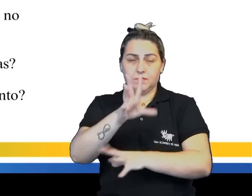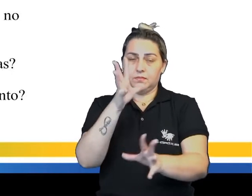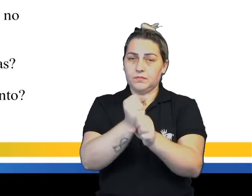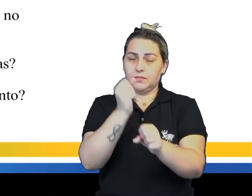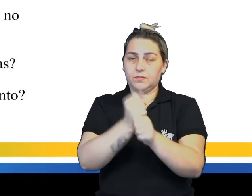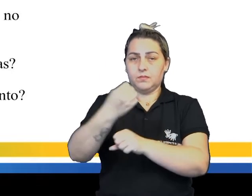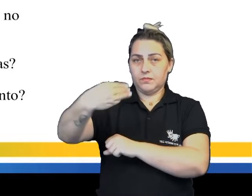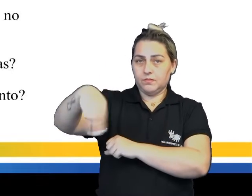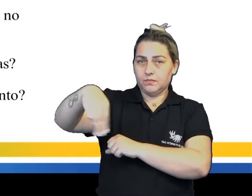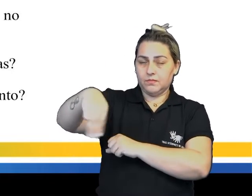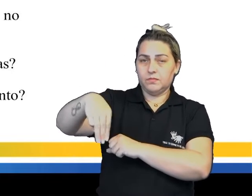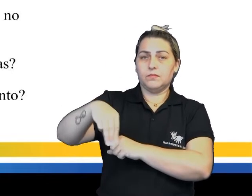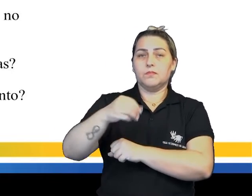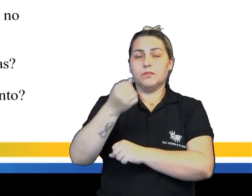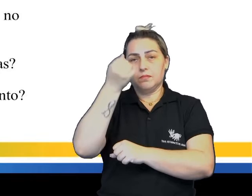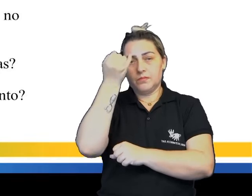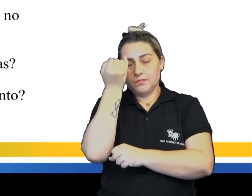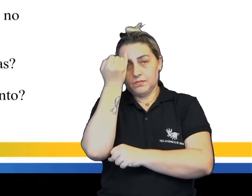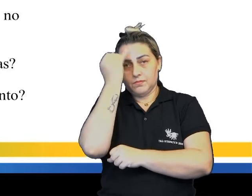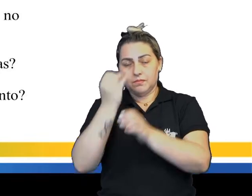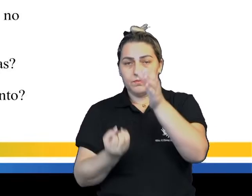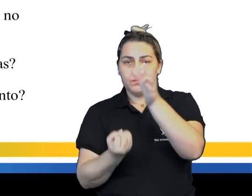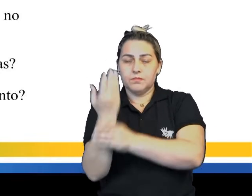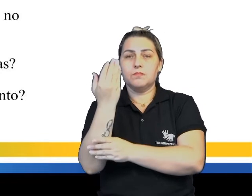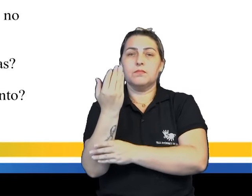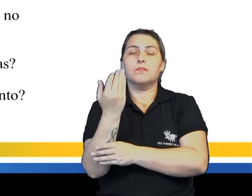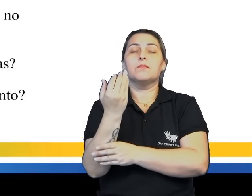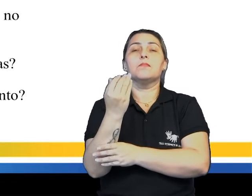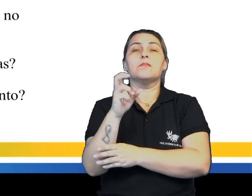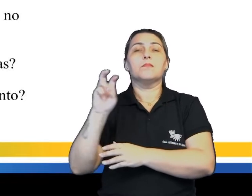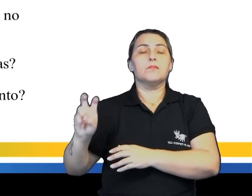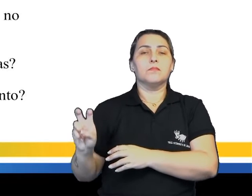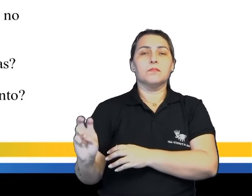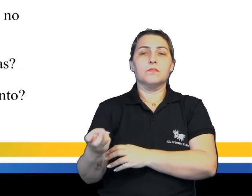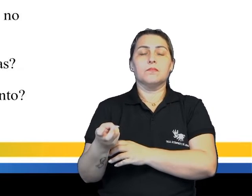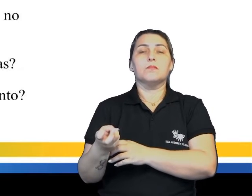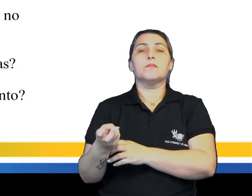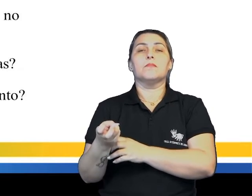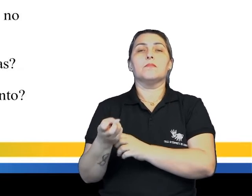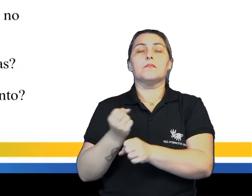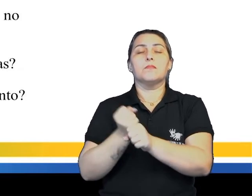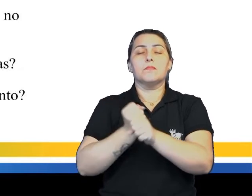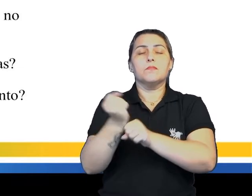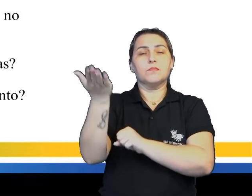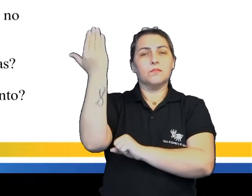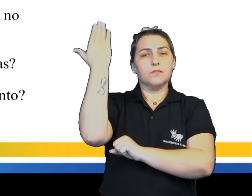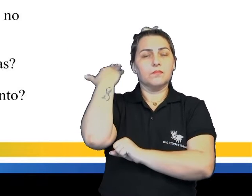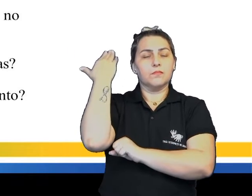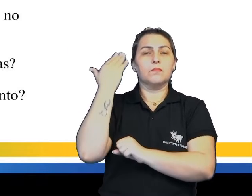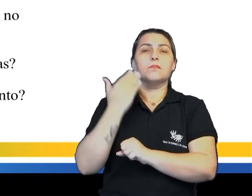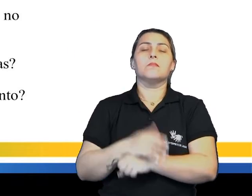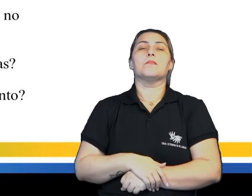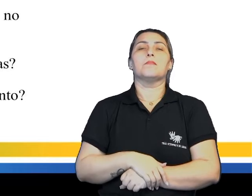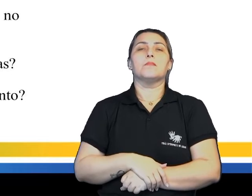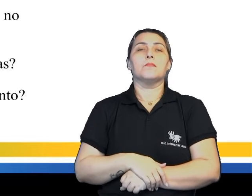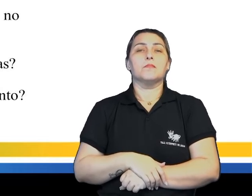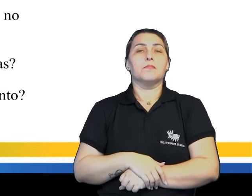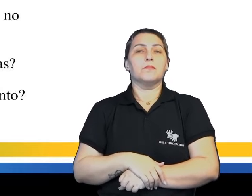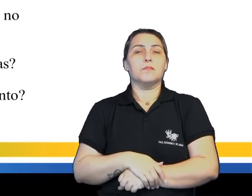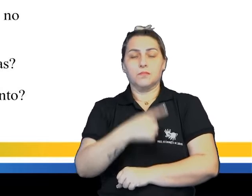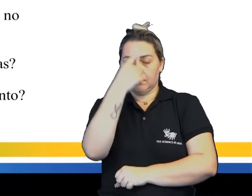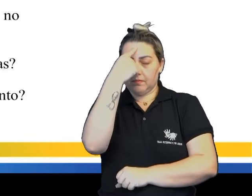cálculos matemáticos, criado por volta de 5.000 anos atrás. Considere a